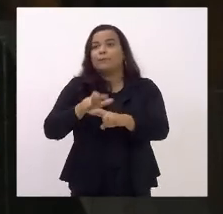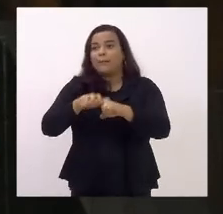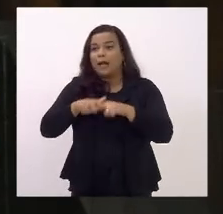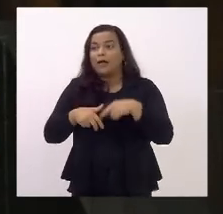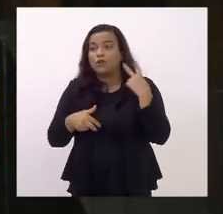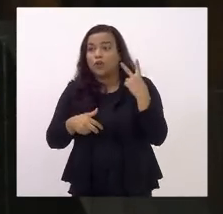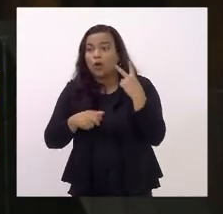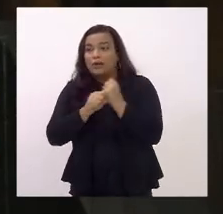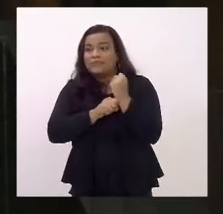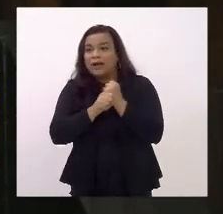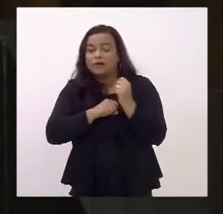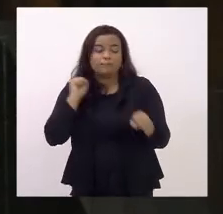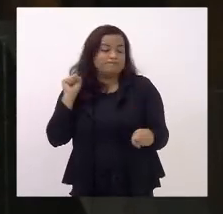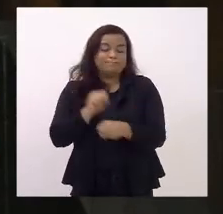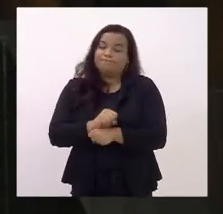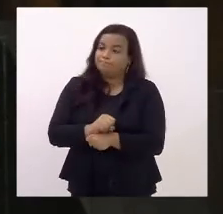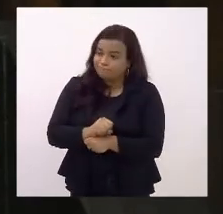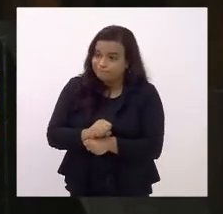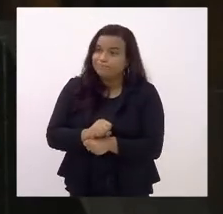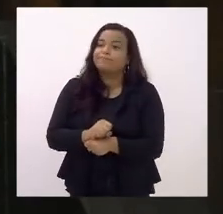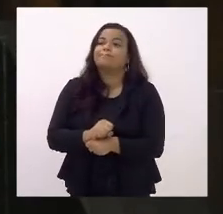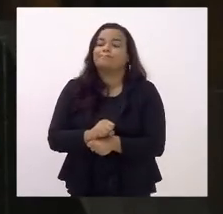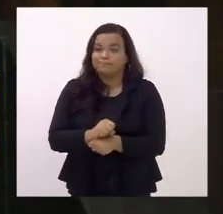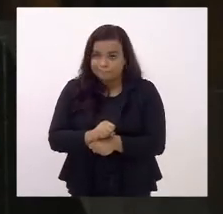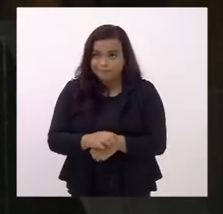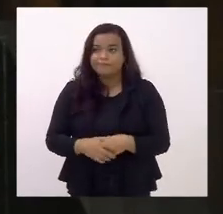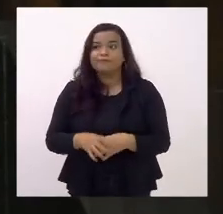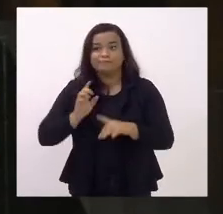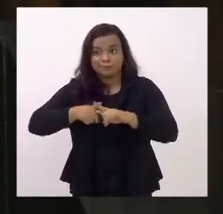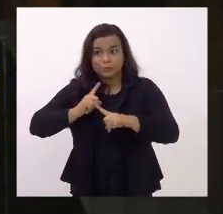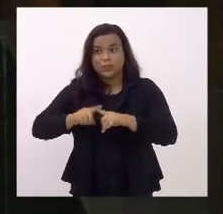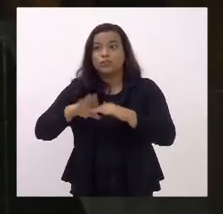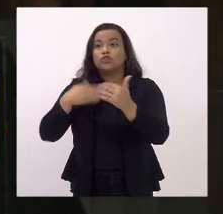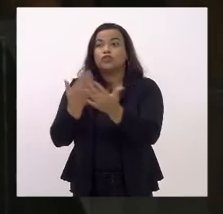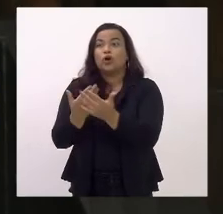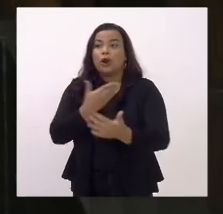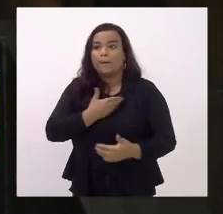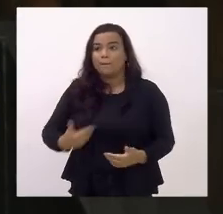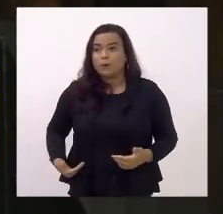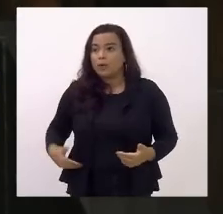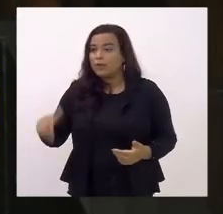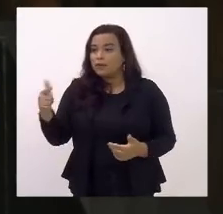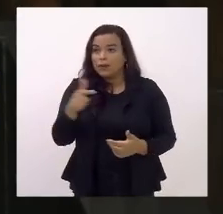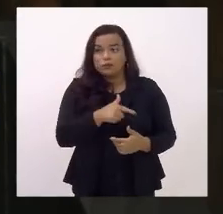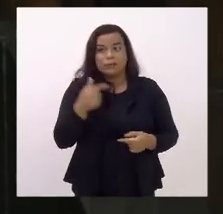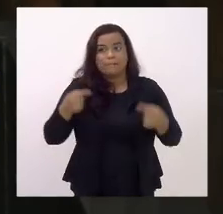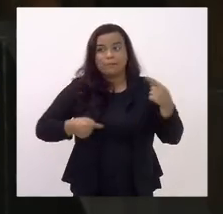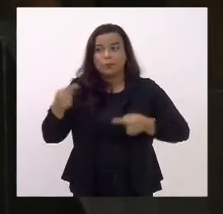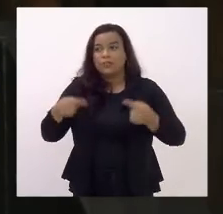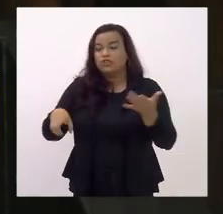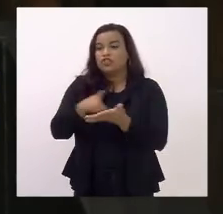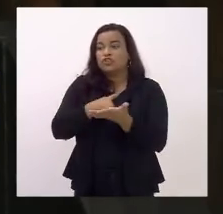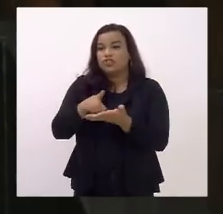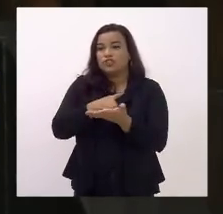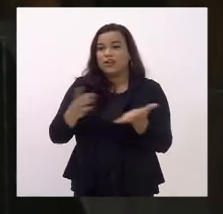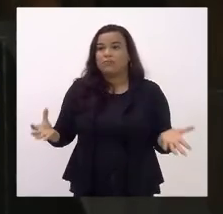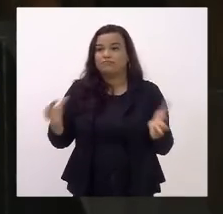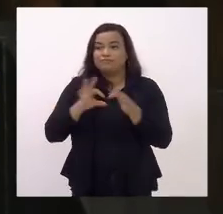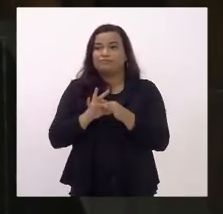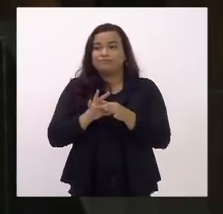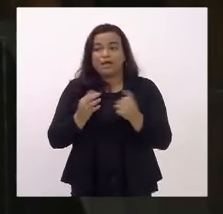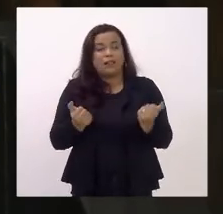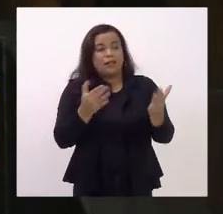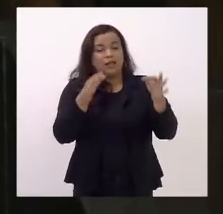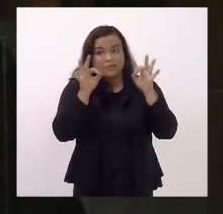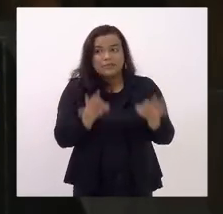seus vínculos interrompidos, uma vez que na escola pública não houve uma política de inclusão digital que garantisse ao